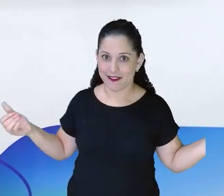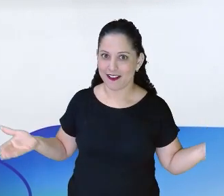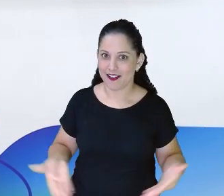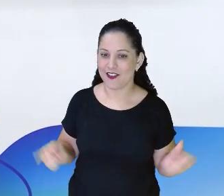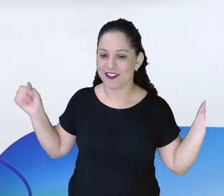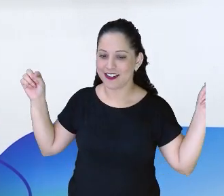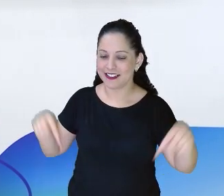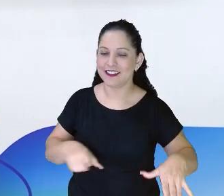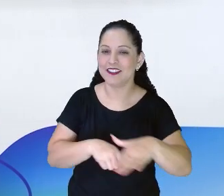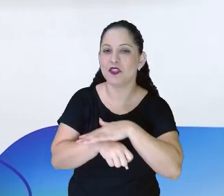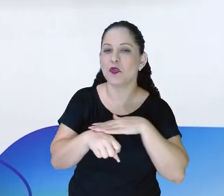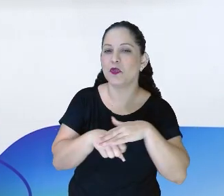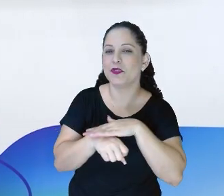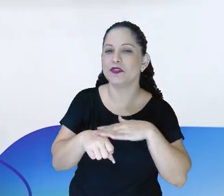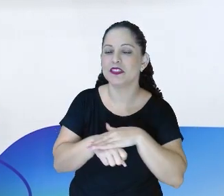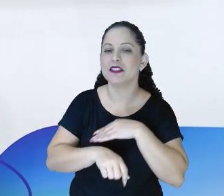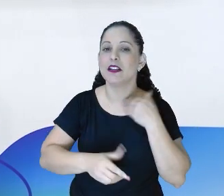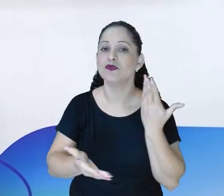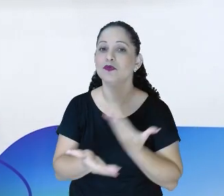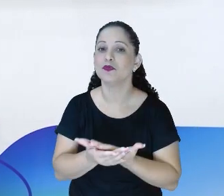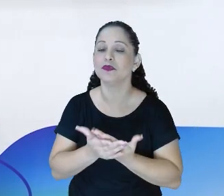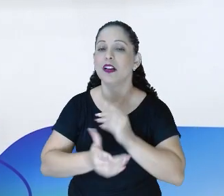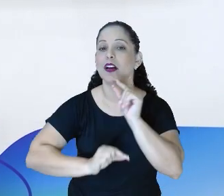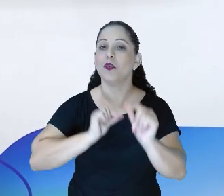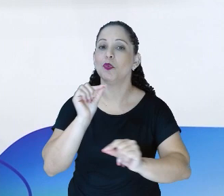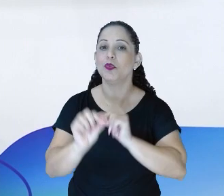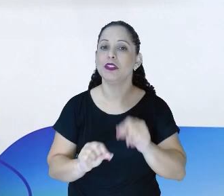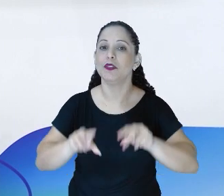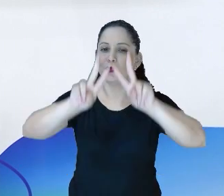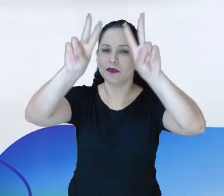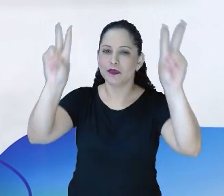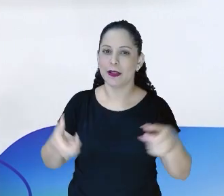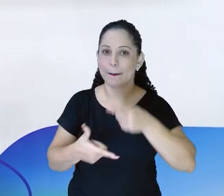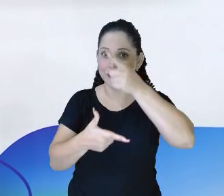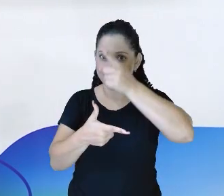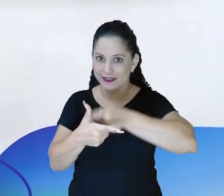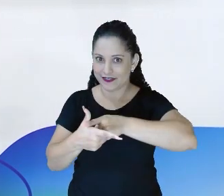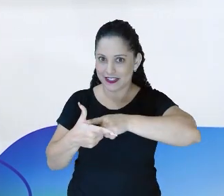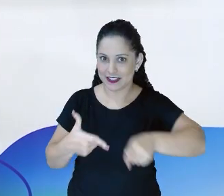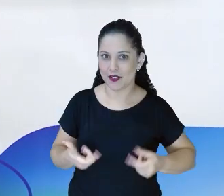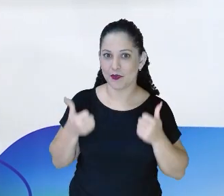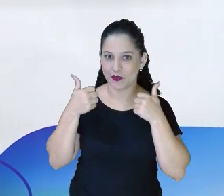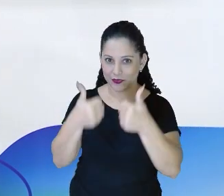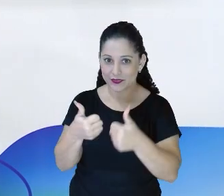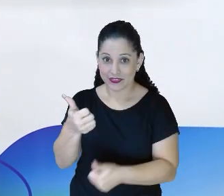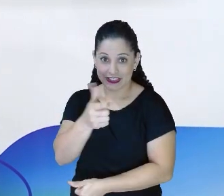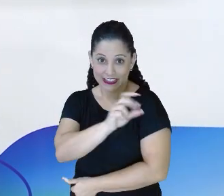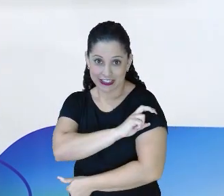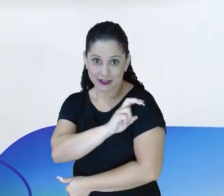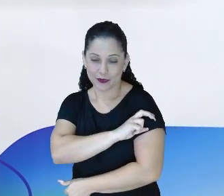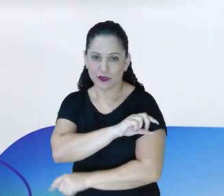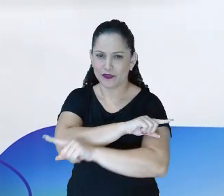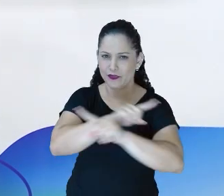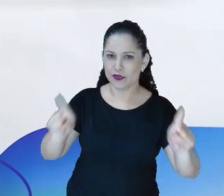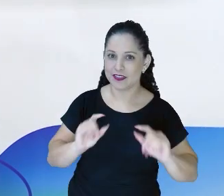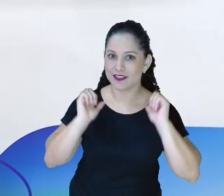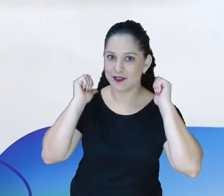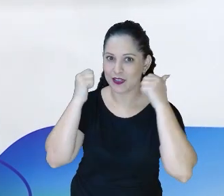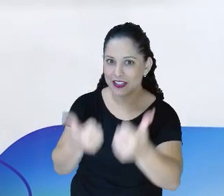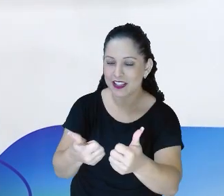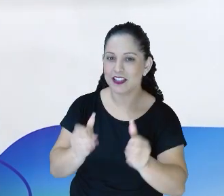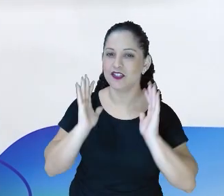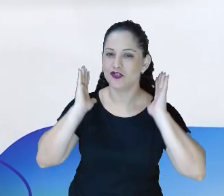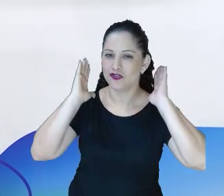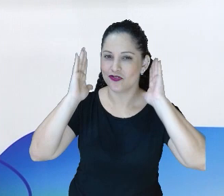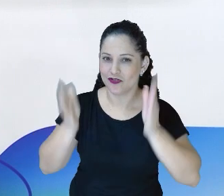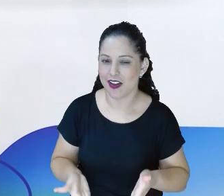vai conversar um pouco sobre divisão. Ok, quinto ano? Estão preparados? Estão a